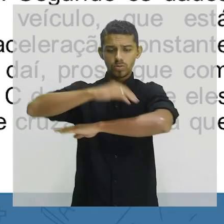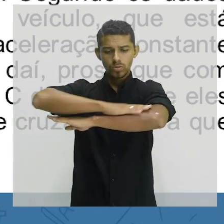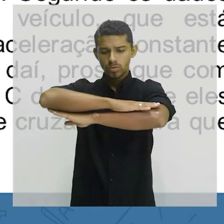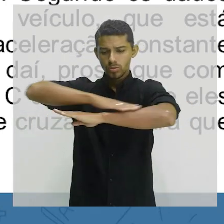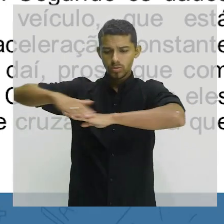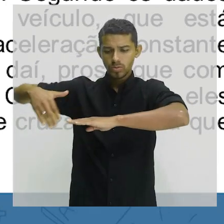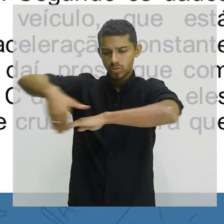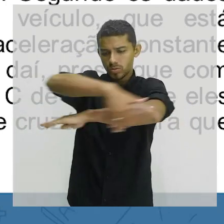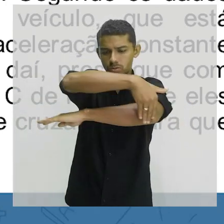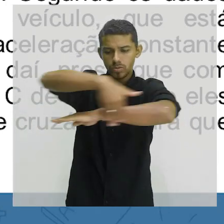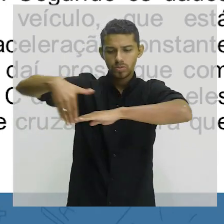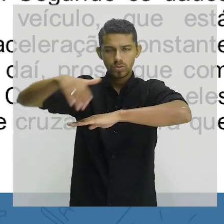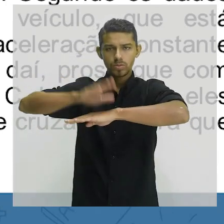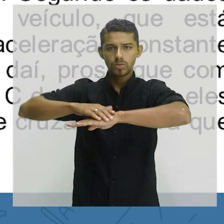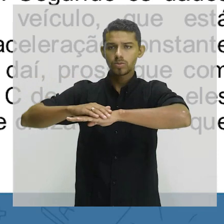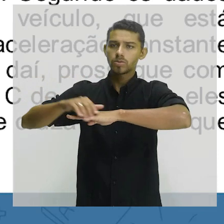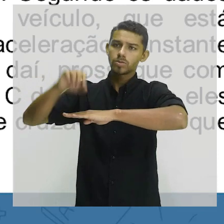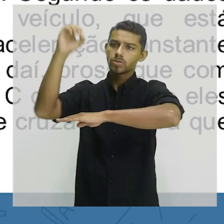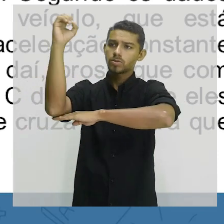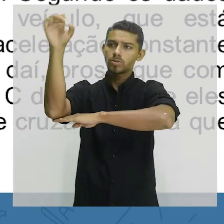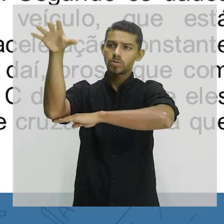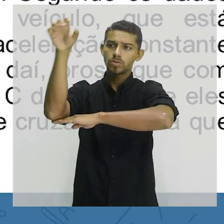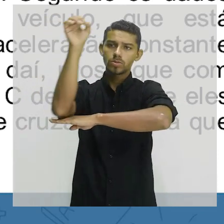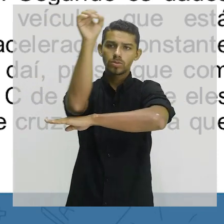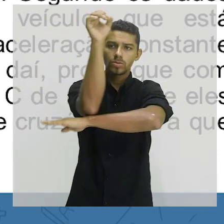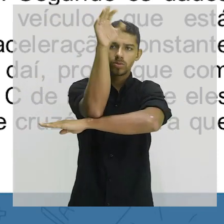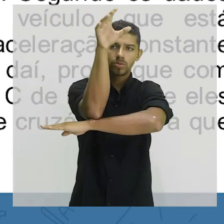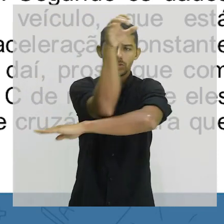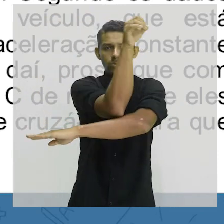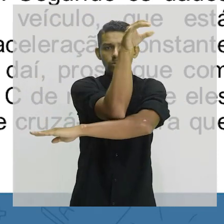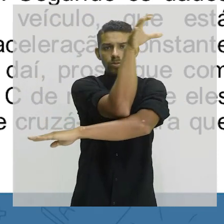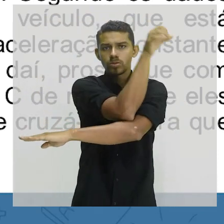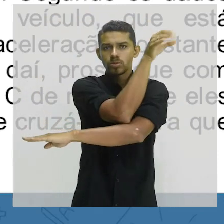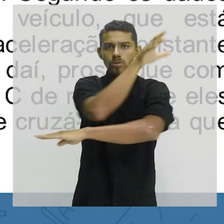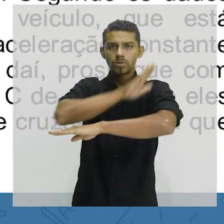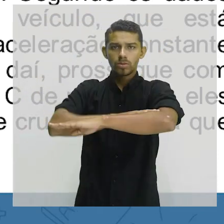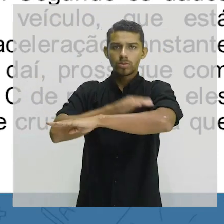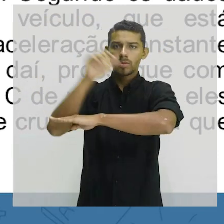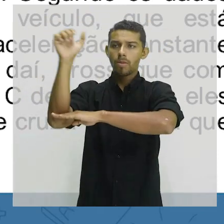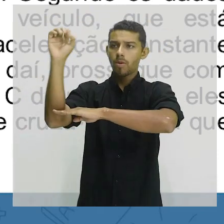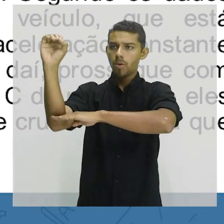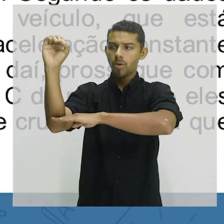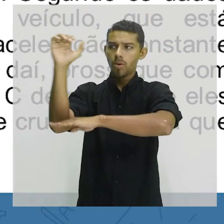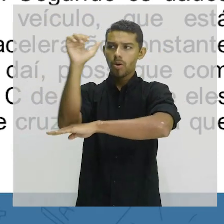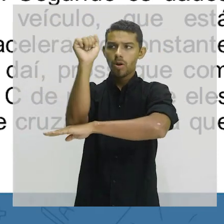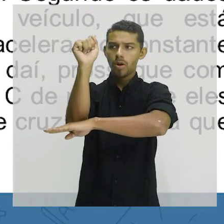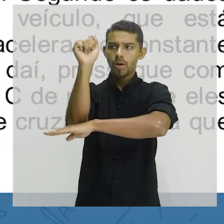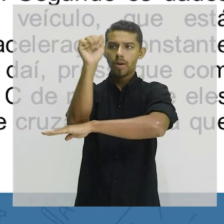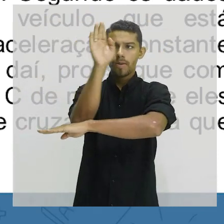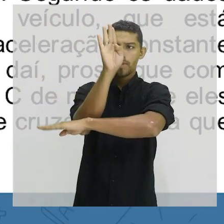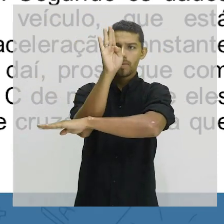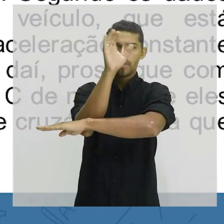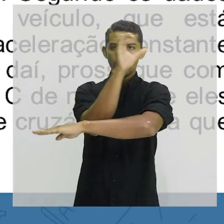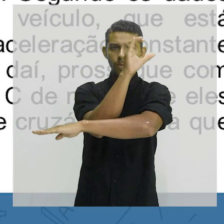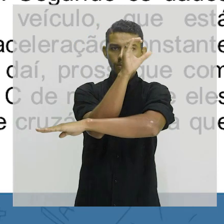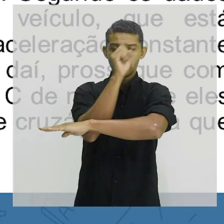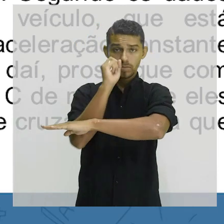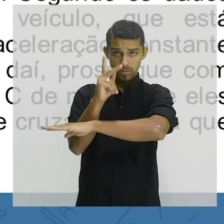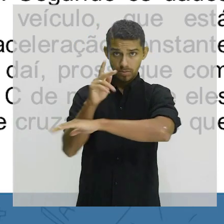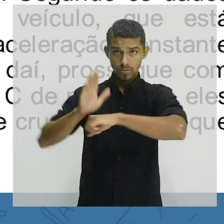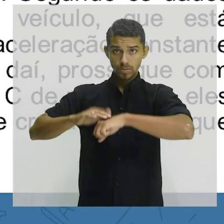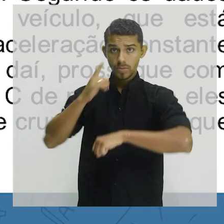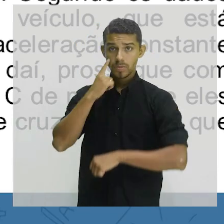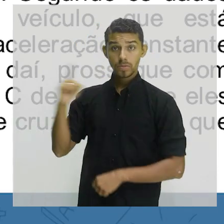avenida, né, indicados pelas letras O, A, B e C, conforme a figura, né? Então vamos lá. Então a primeira